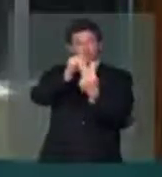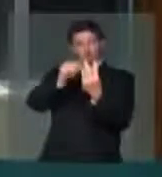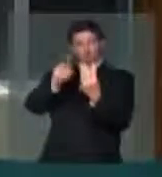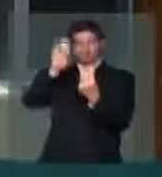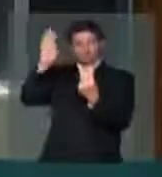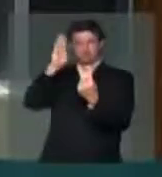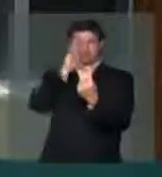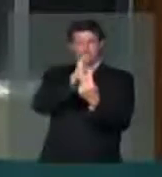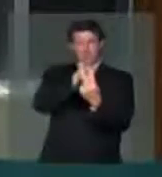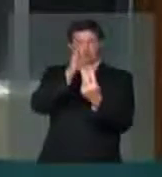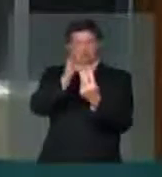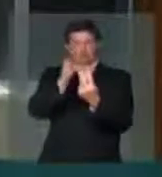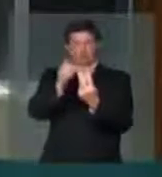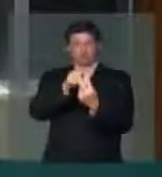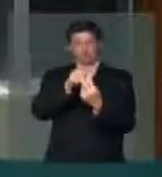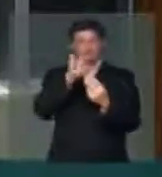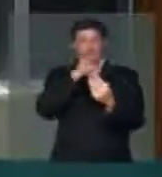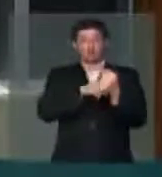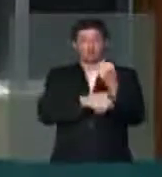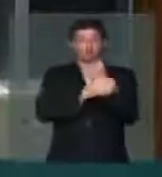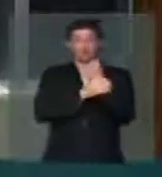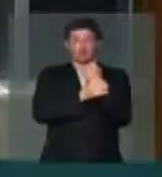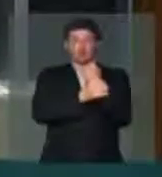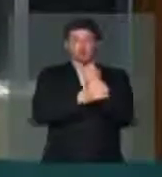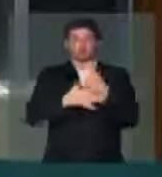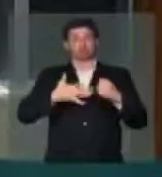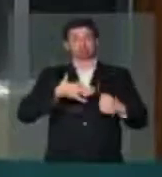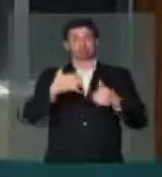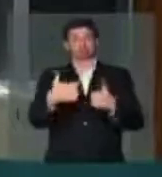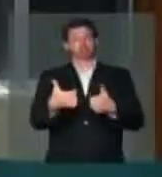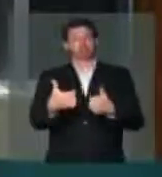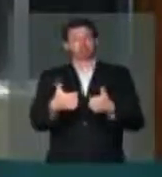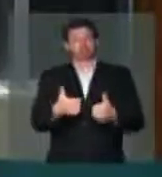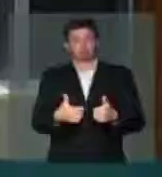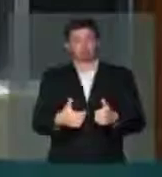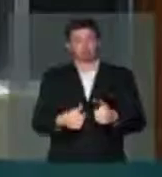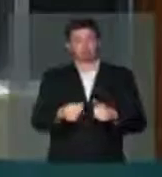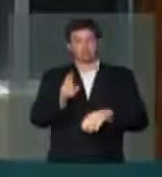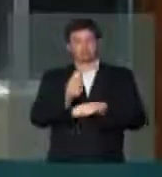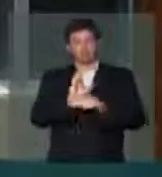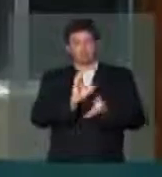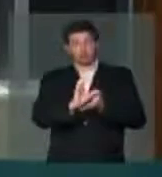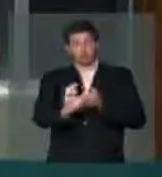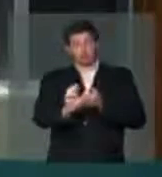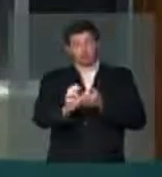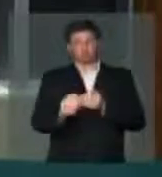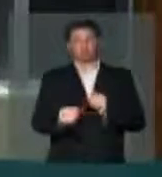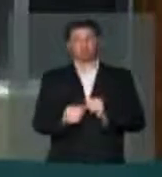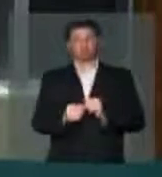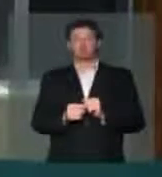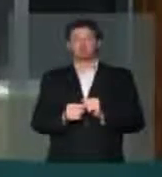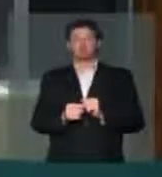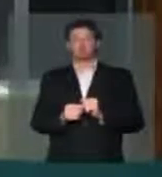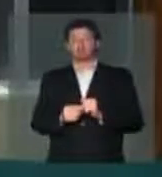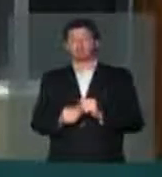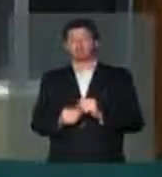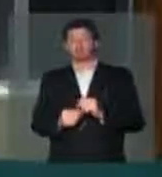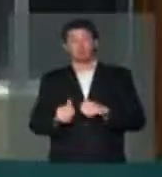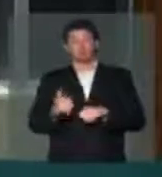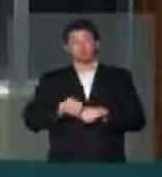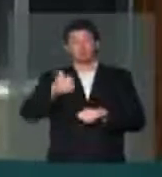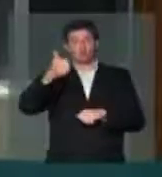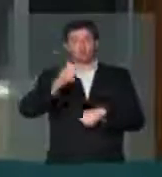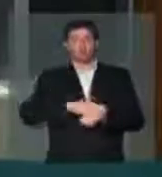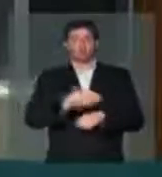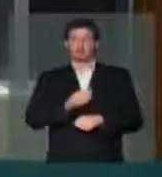centrais: garantir um nível satisfatório de recursos, garante uma maior qualidade